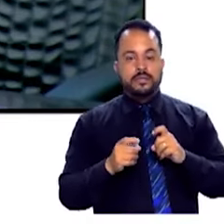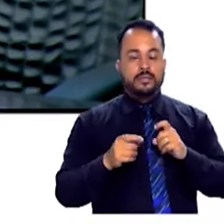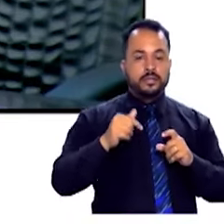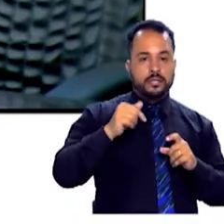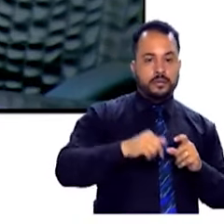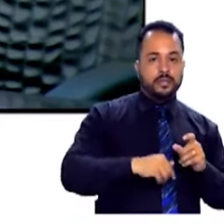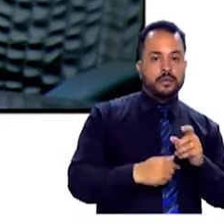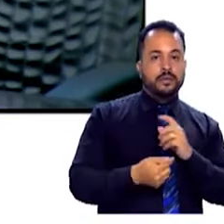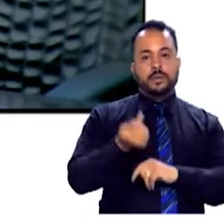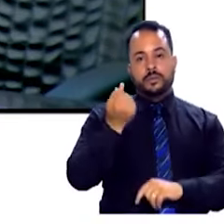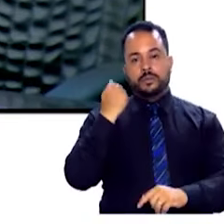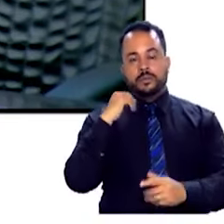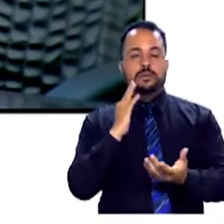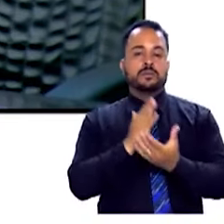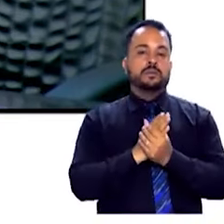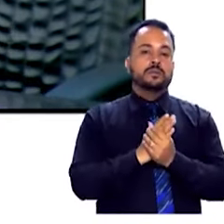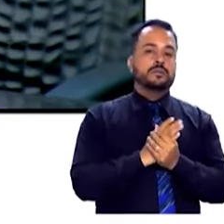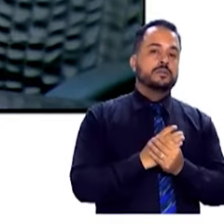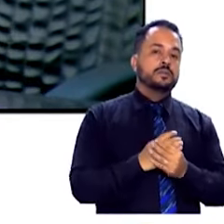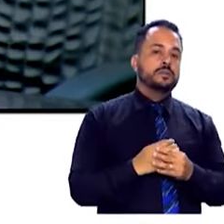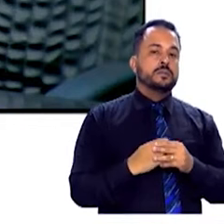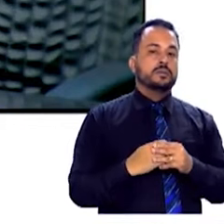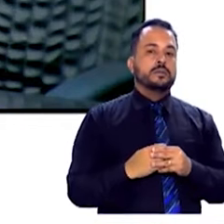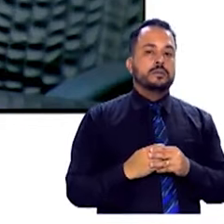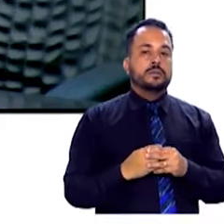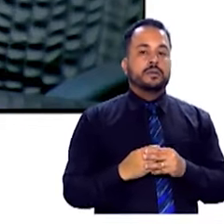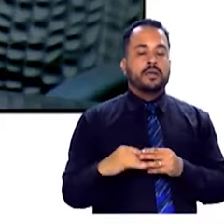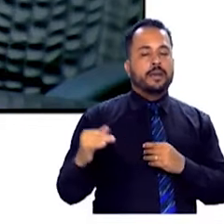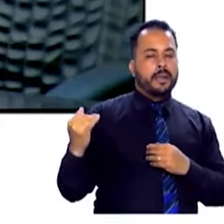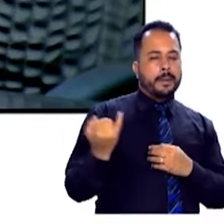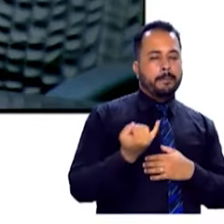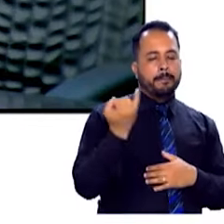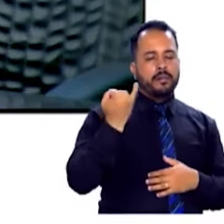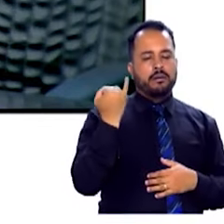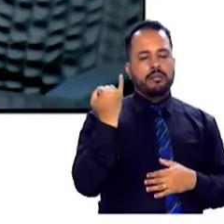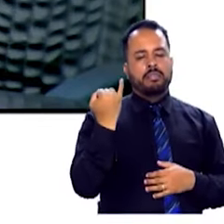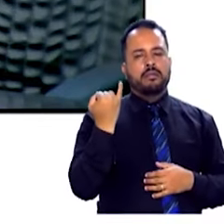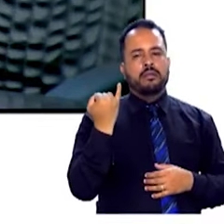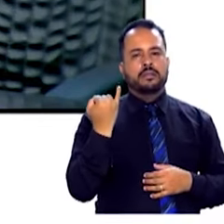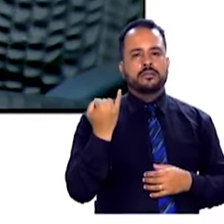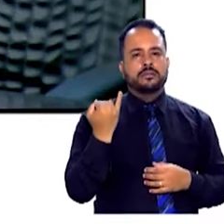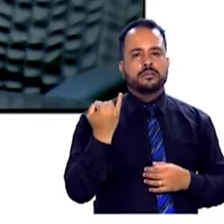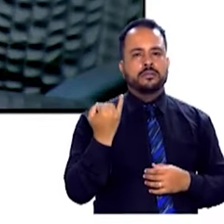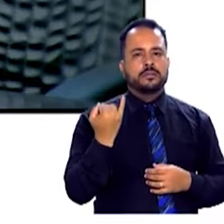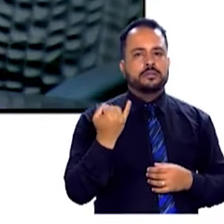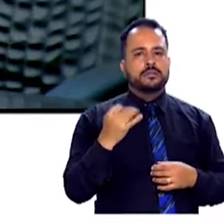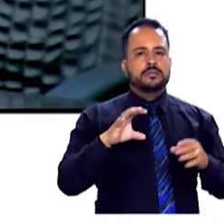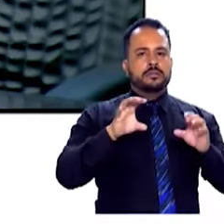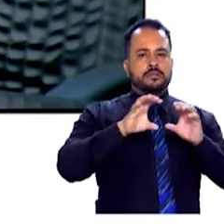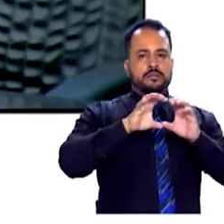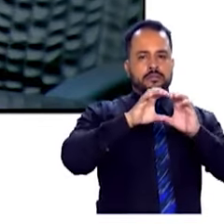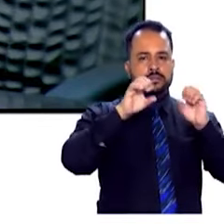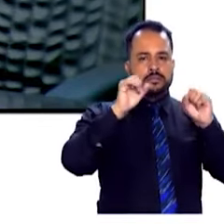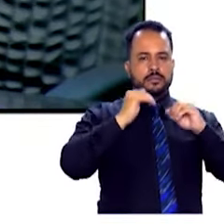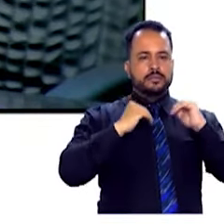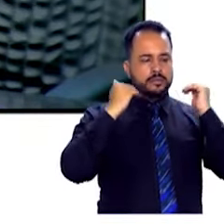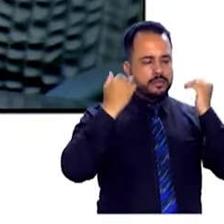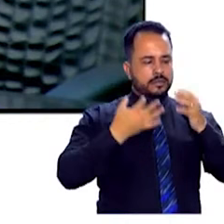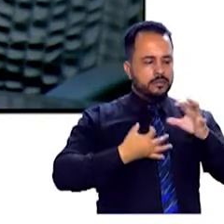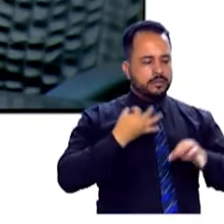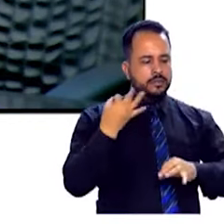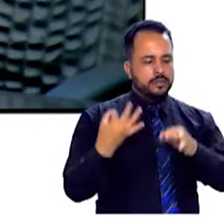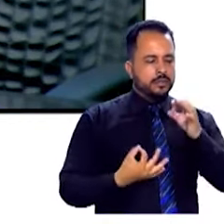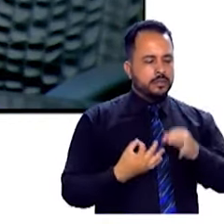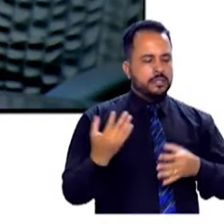existentes então e é é importante né Eh que o Superior Tribunal de Justiça Tem em vista a experiência do supremo com a